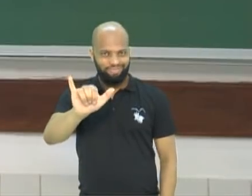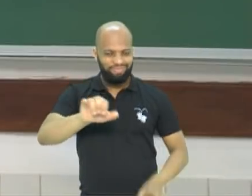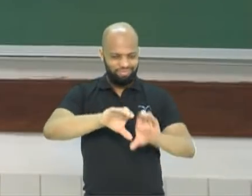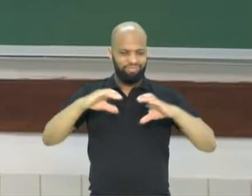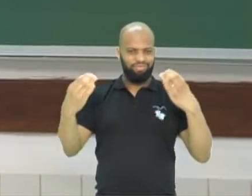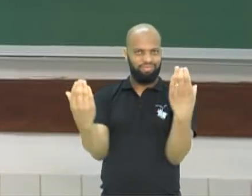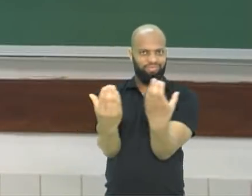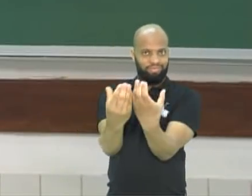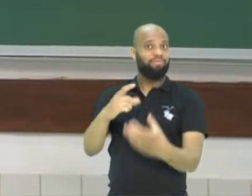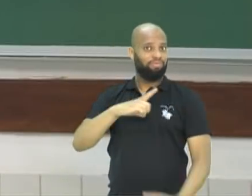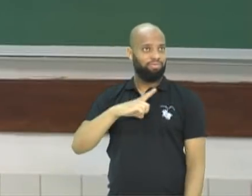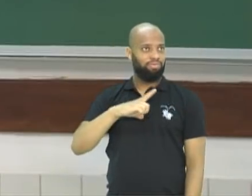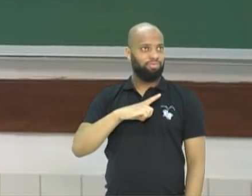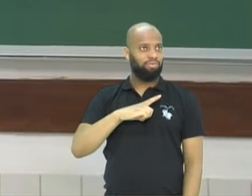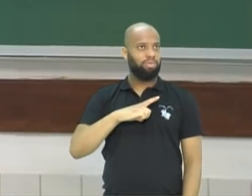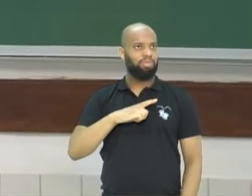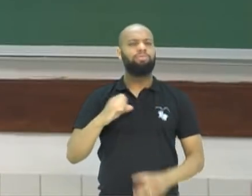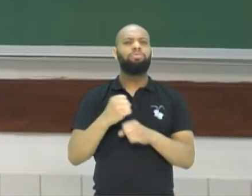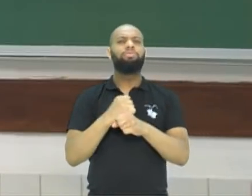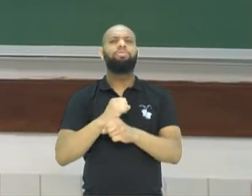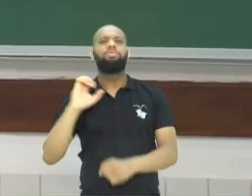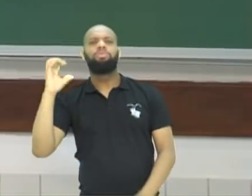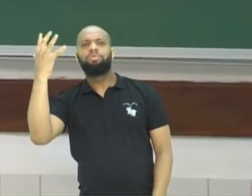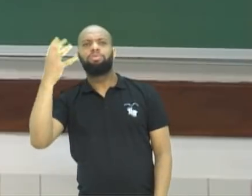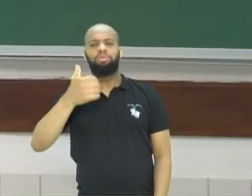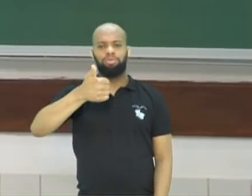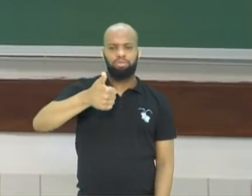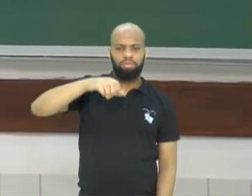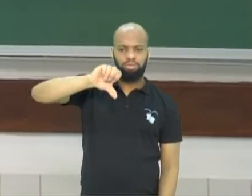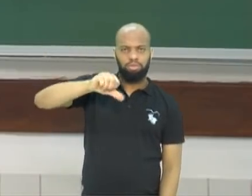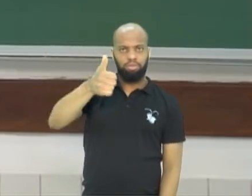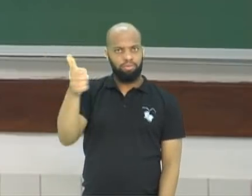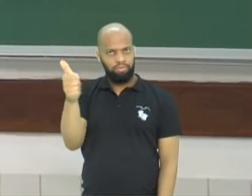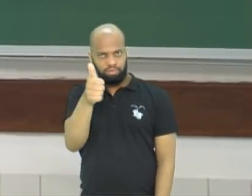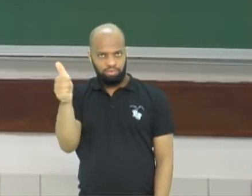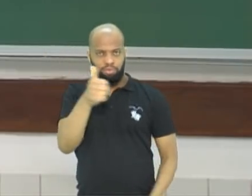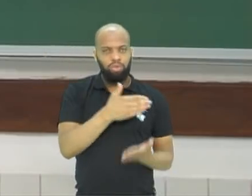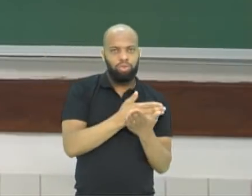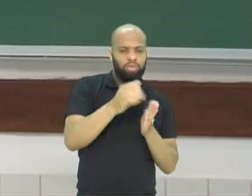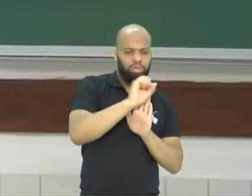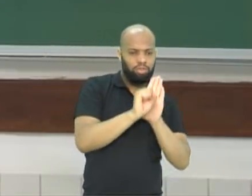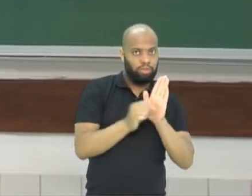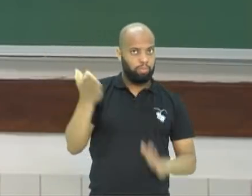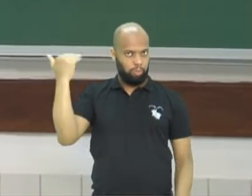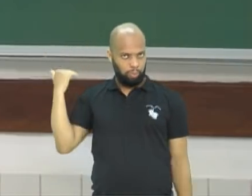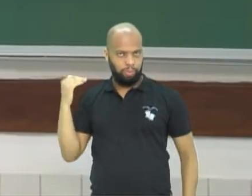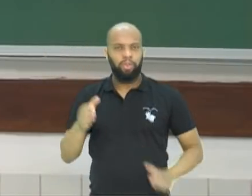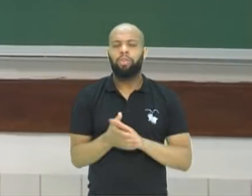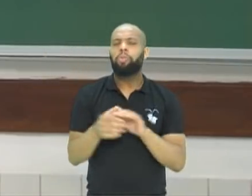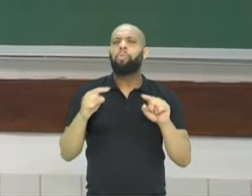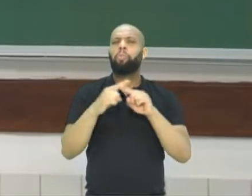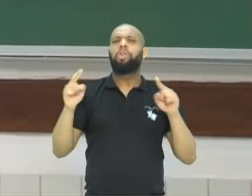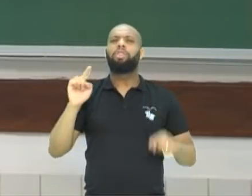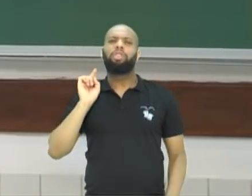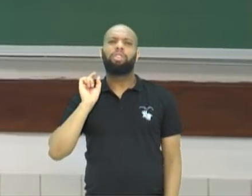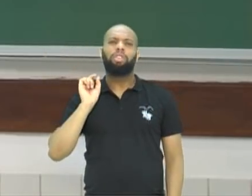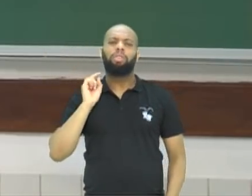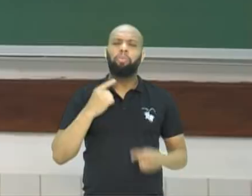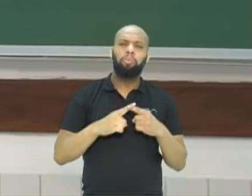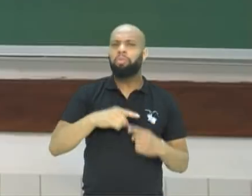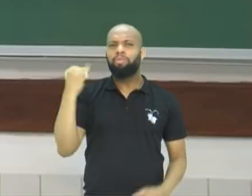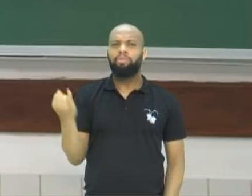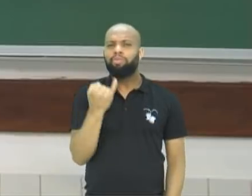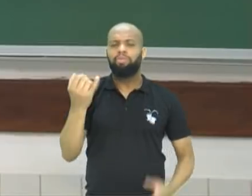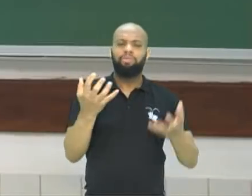delas, foi realizada em 1911, no início do século anterior. Por que ela foi tão importante? Eu